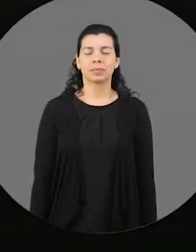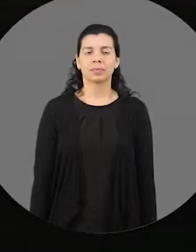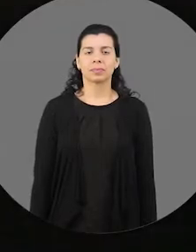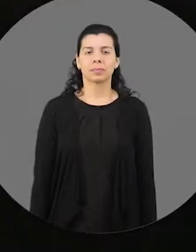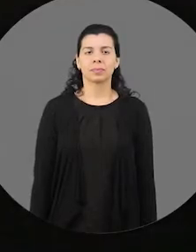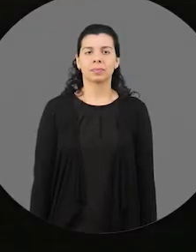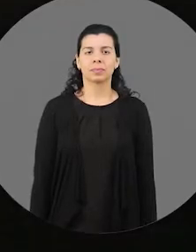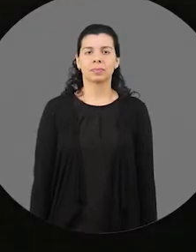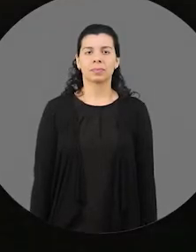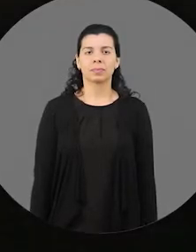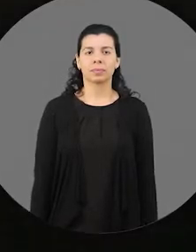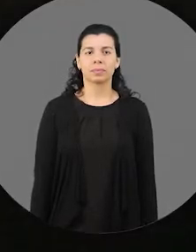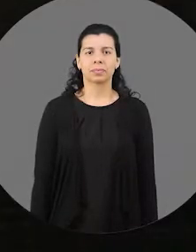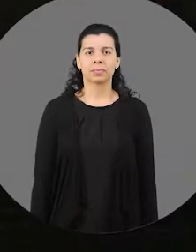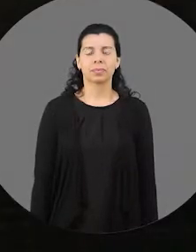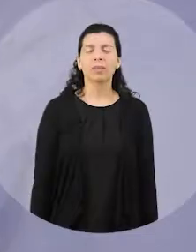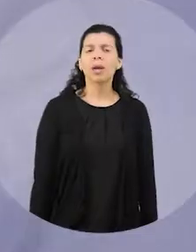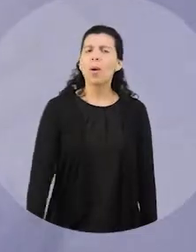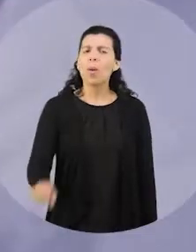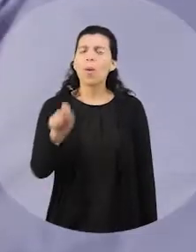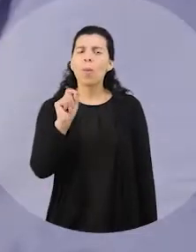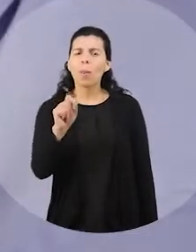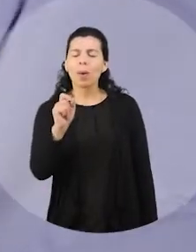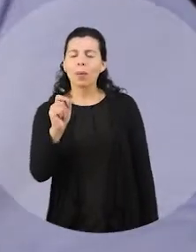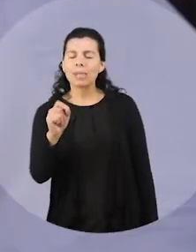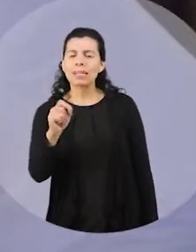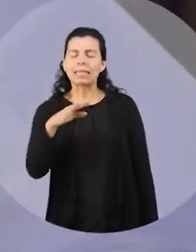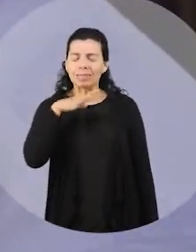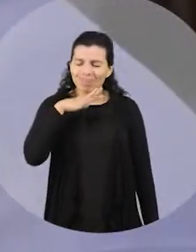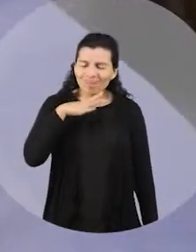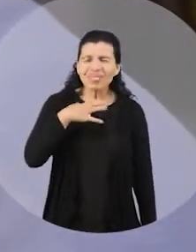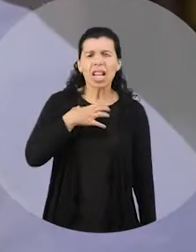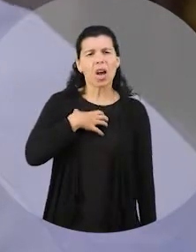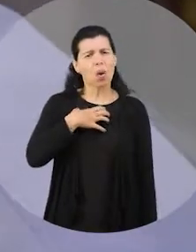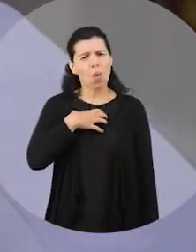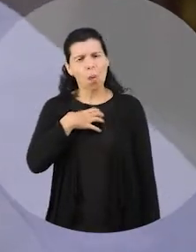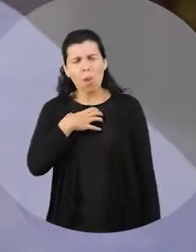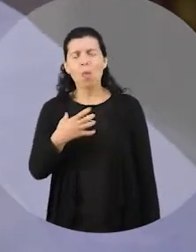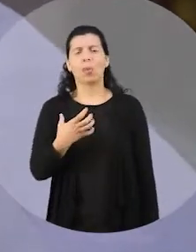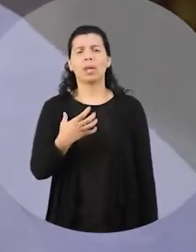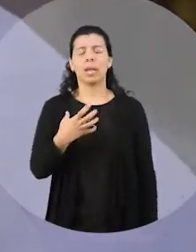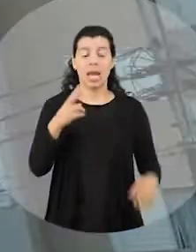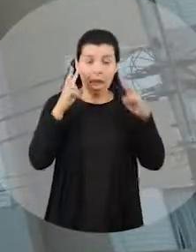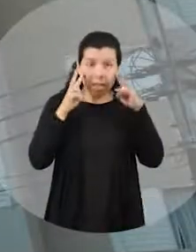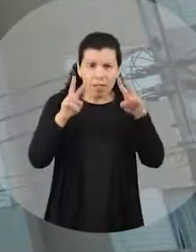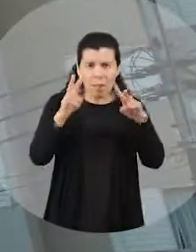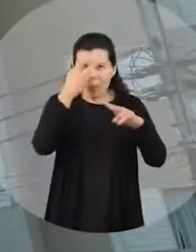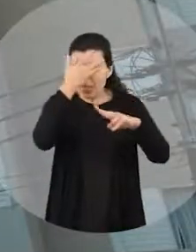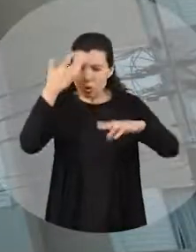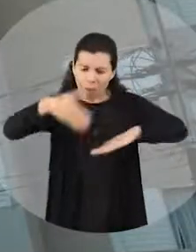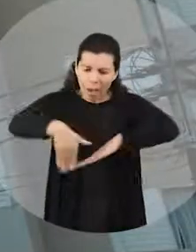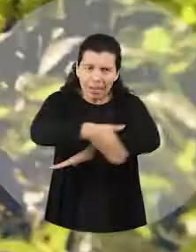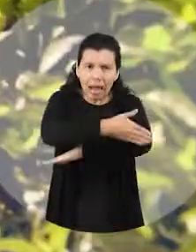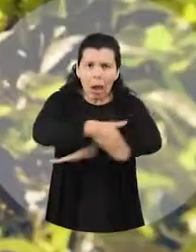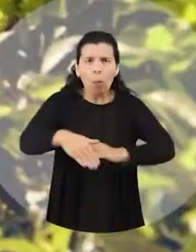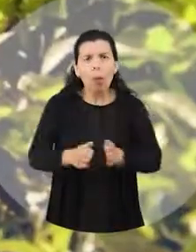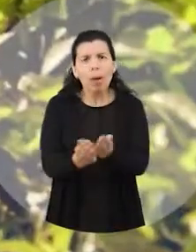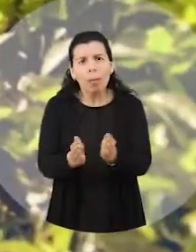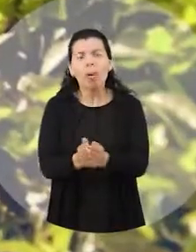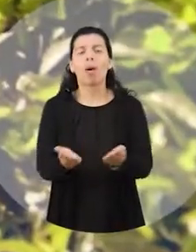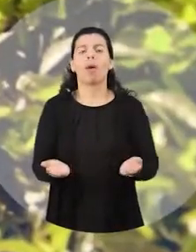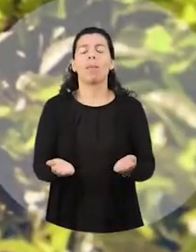Se tem uma coisa que sempre me incomodou por dentro informou estar eu vou jogar na rua